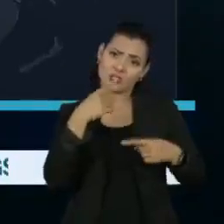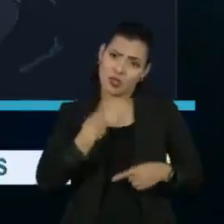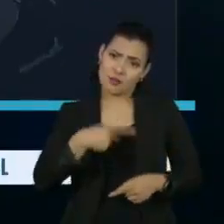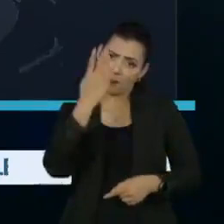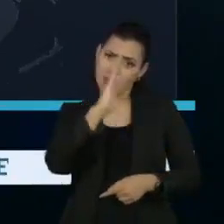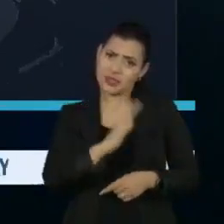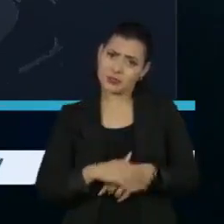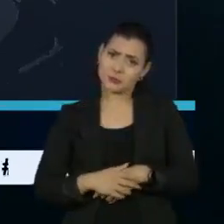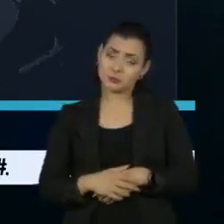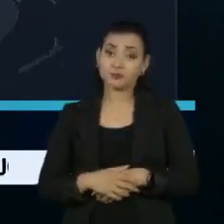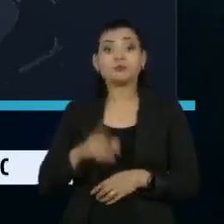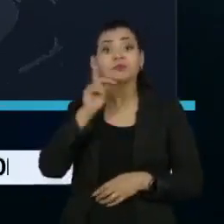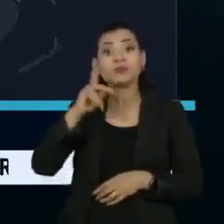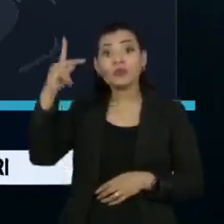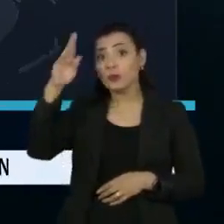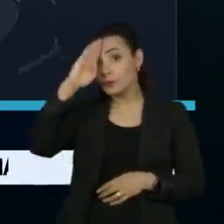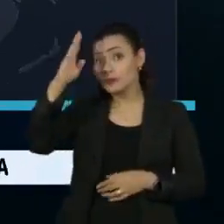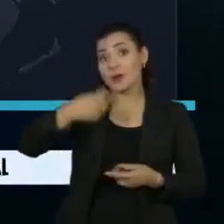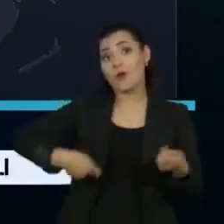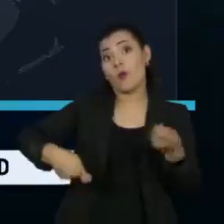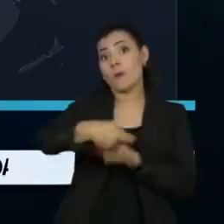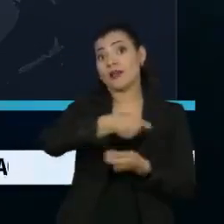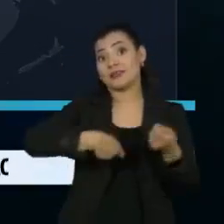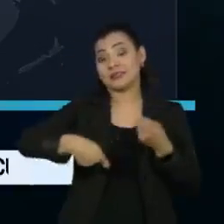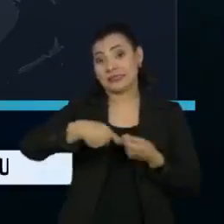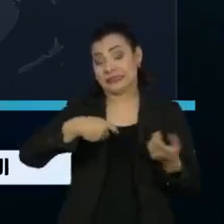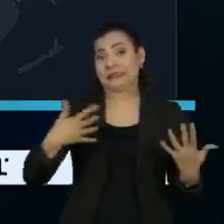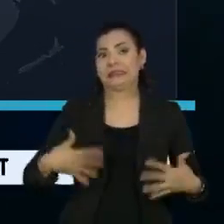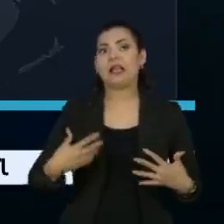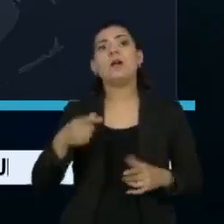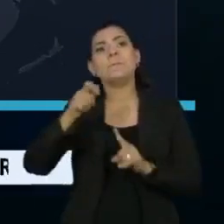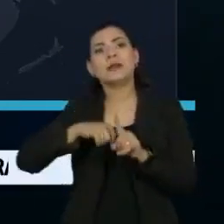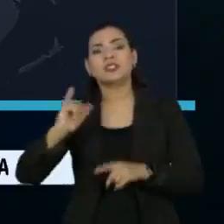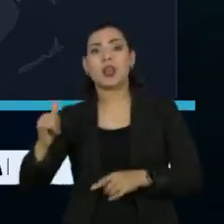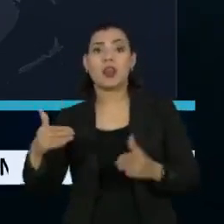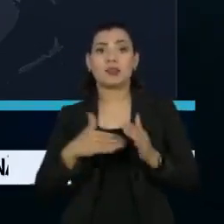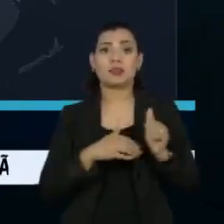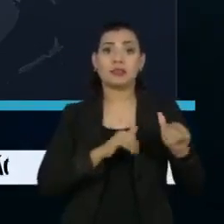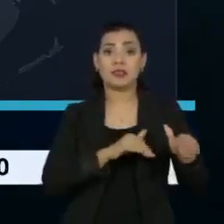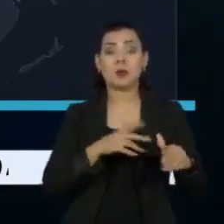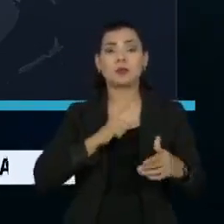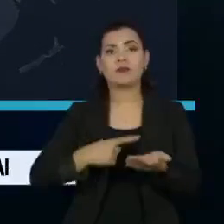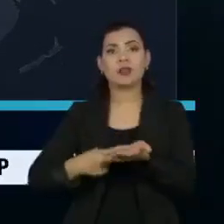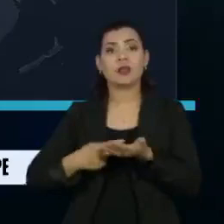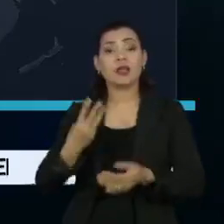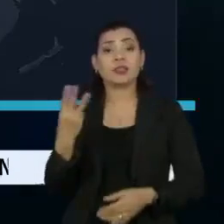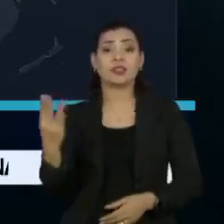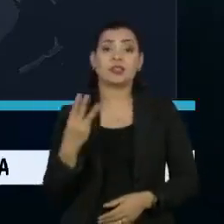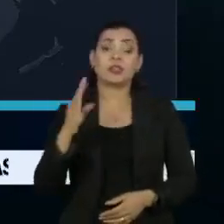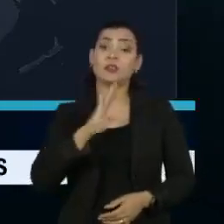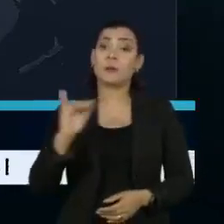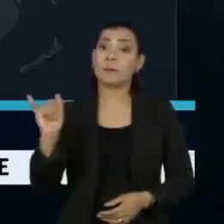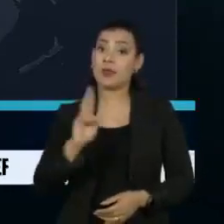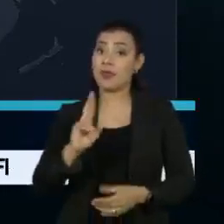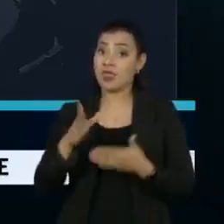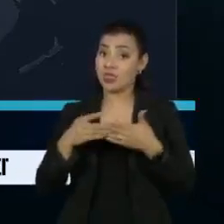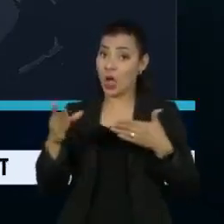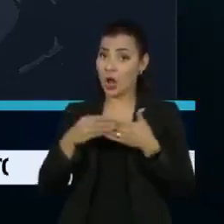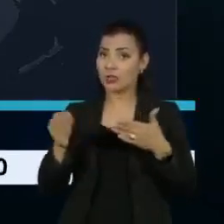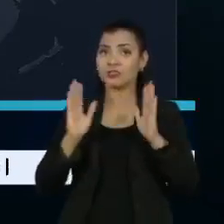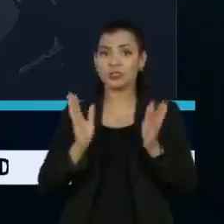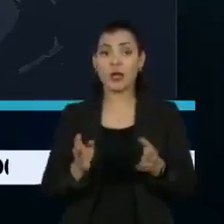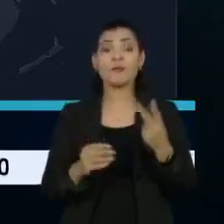são o segundo maior parceiro comercial do Brasil. De janeiro a setembro, os dois países negociaram 33 bilhões de